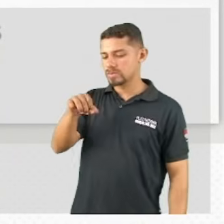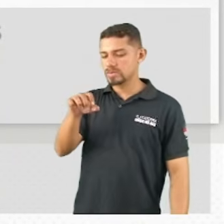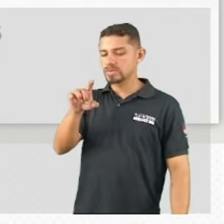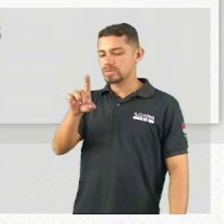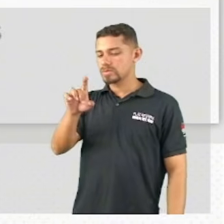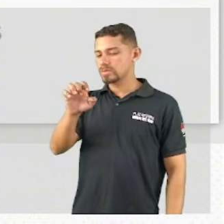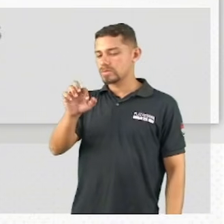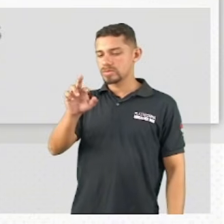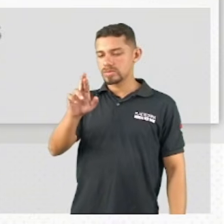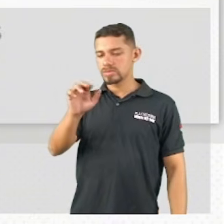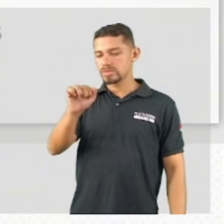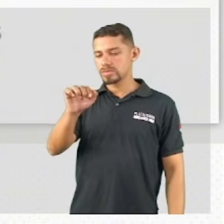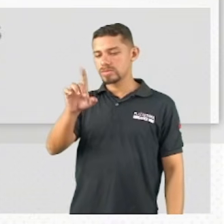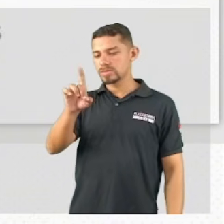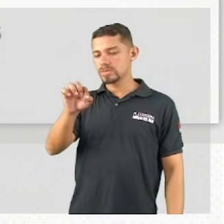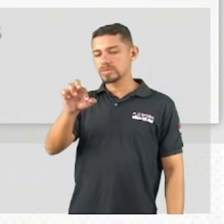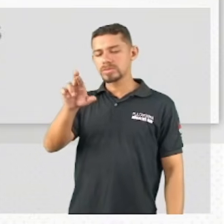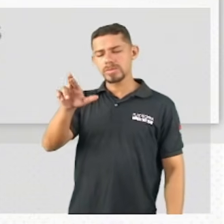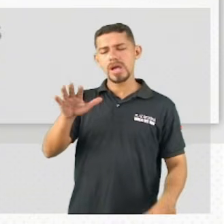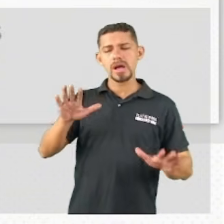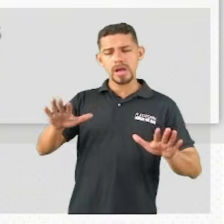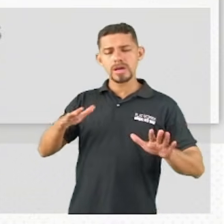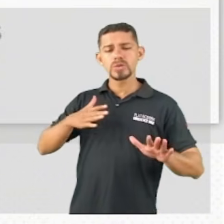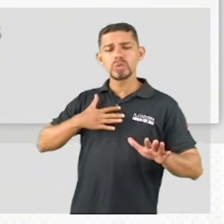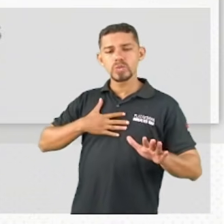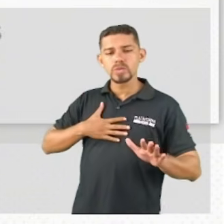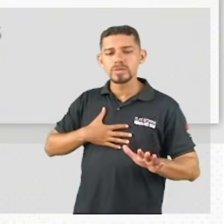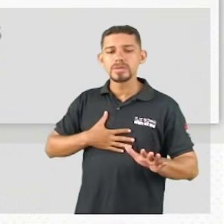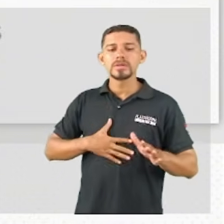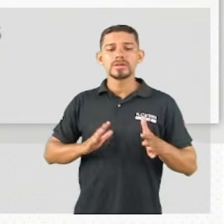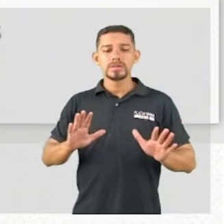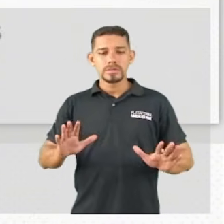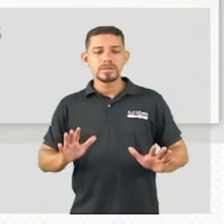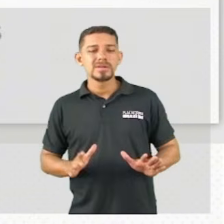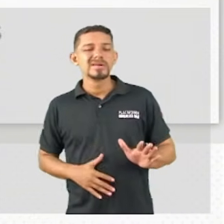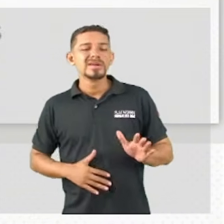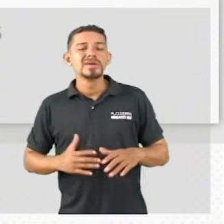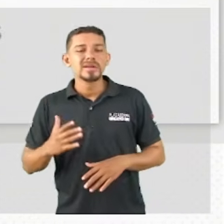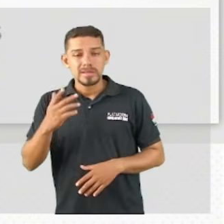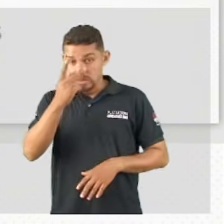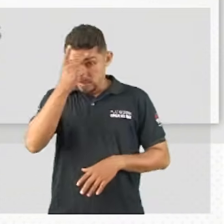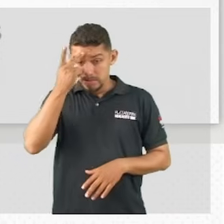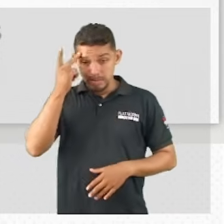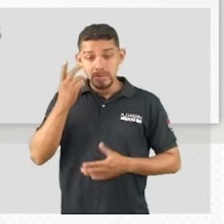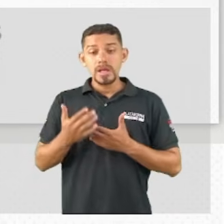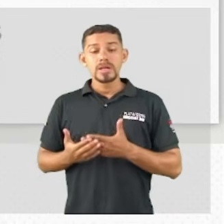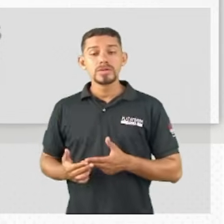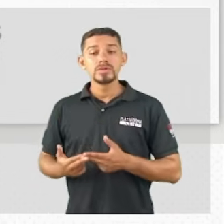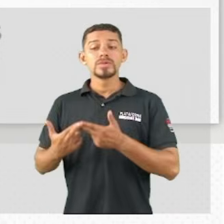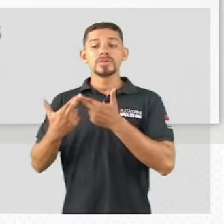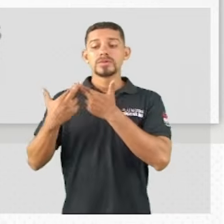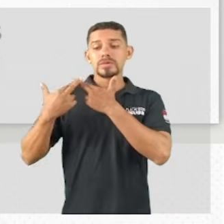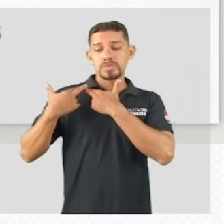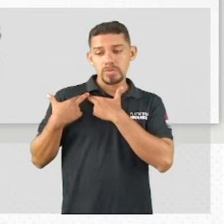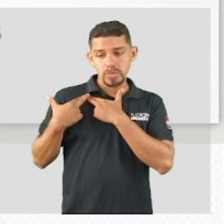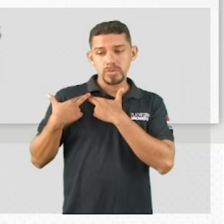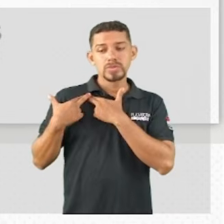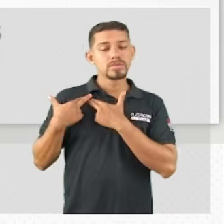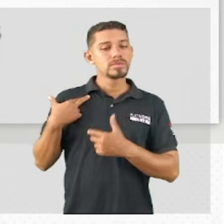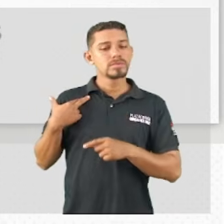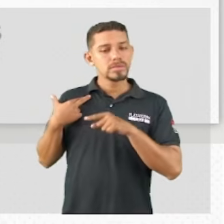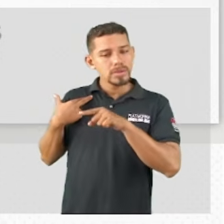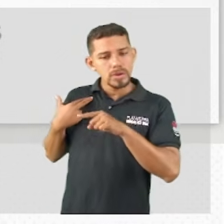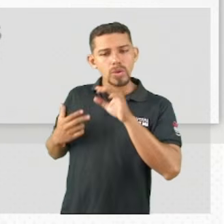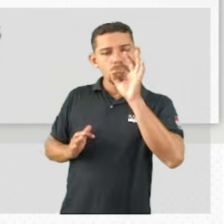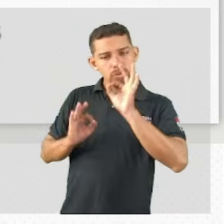moderador. Moderador vem de moderar, né? O que seria esse moderador? A gente vai entender que é a pessoa que é responsável